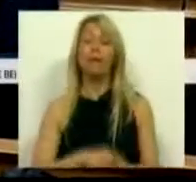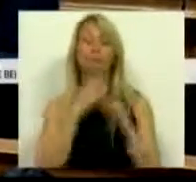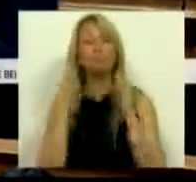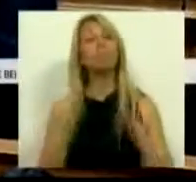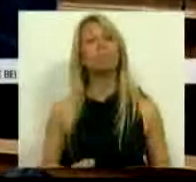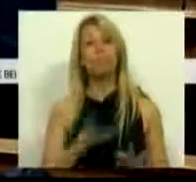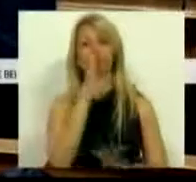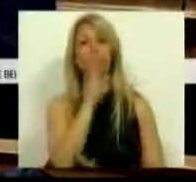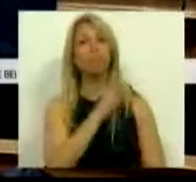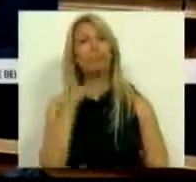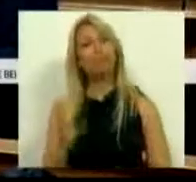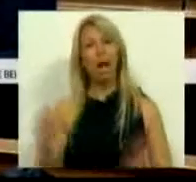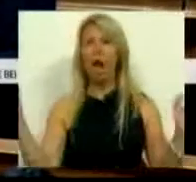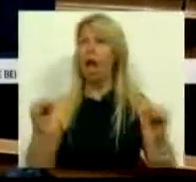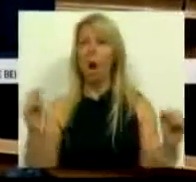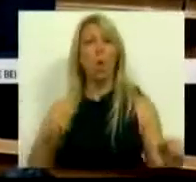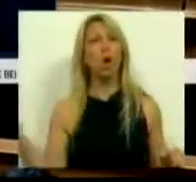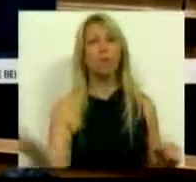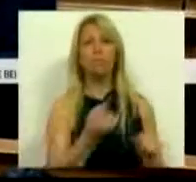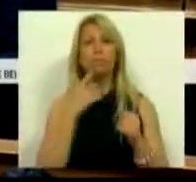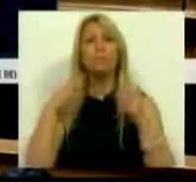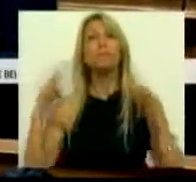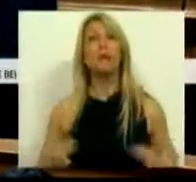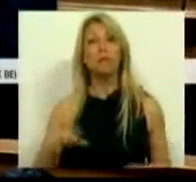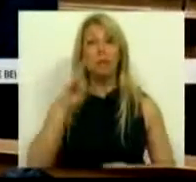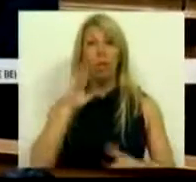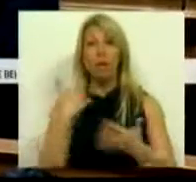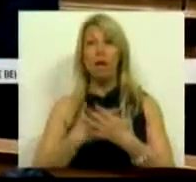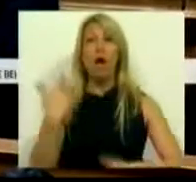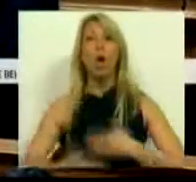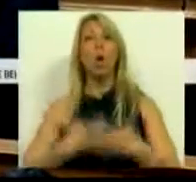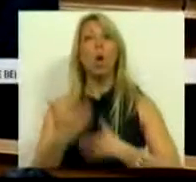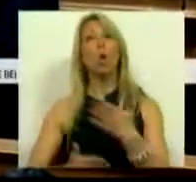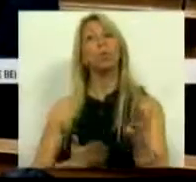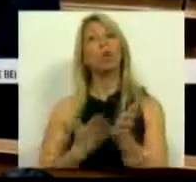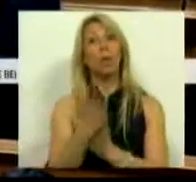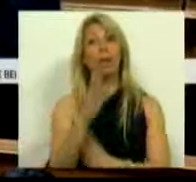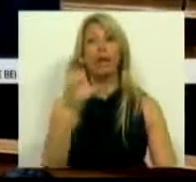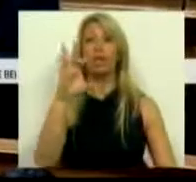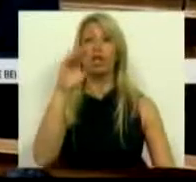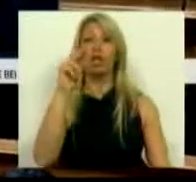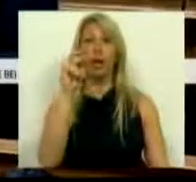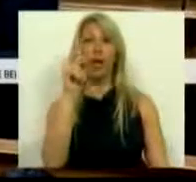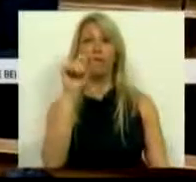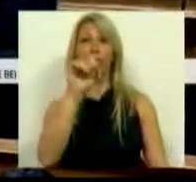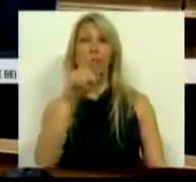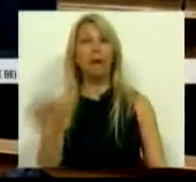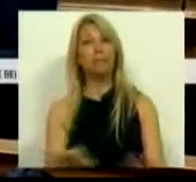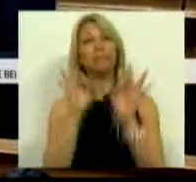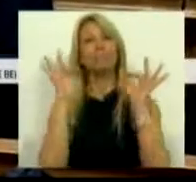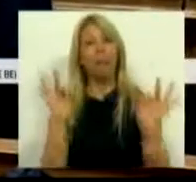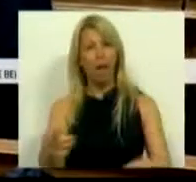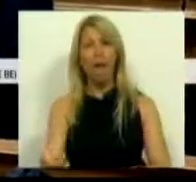de agirmos de forma concertada, assegurando a continuidade da Chávega, enquanto arte de